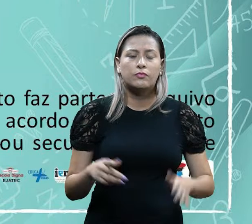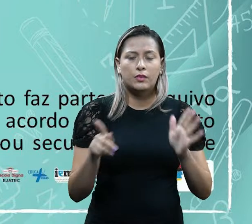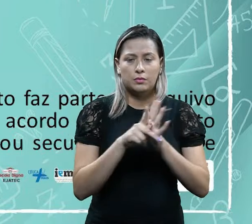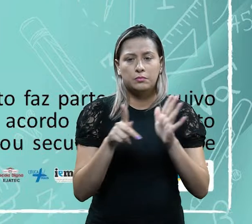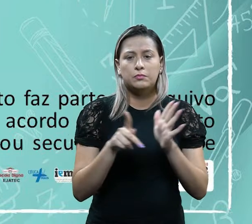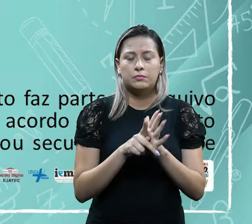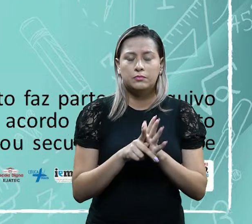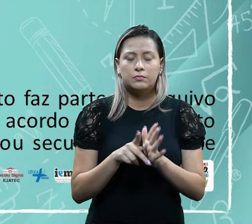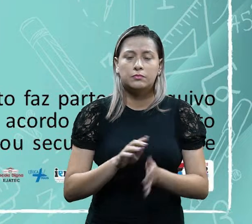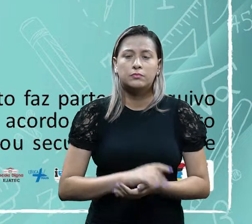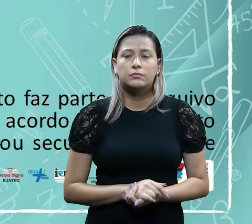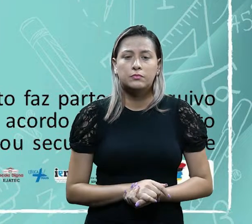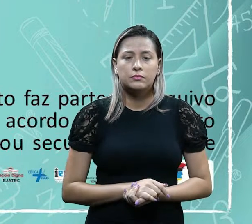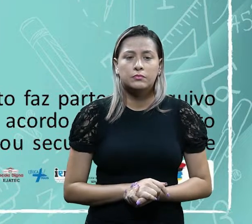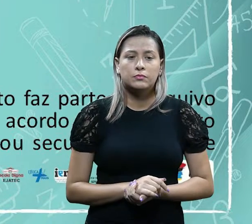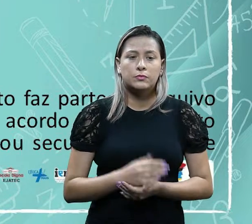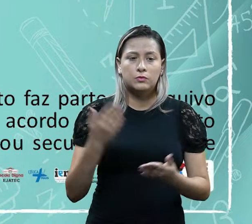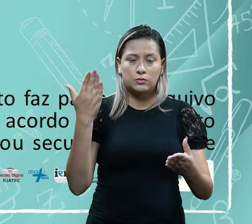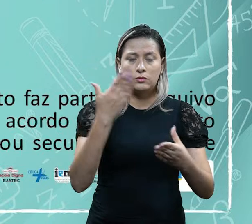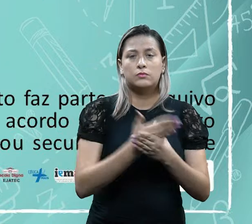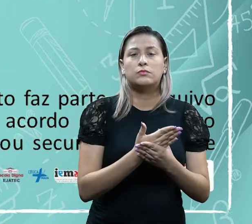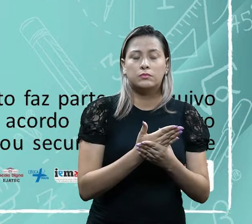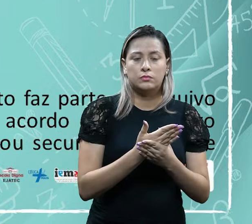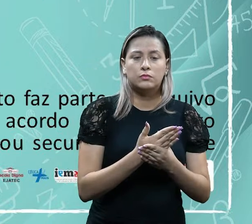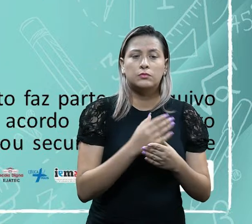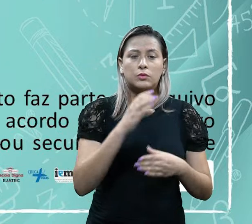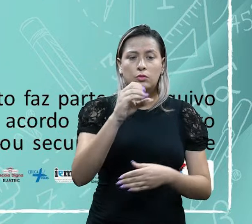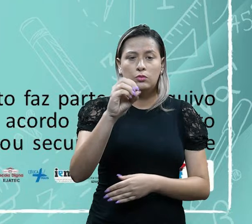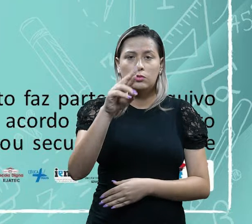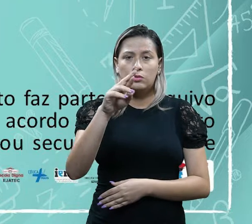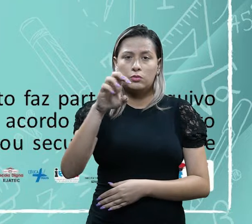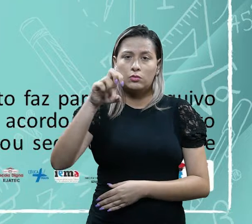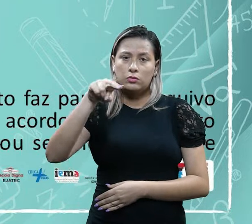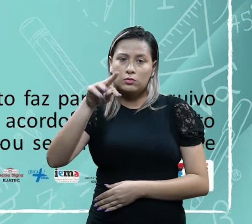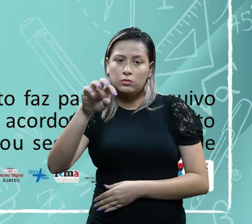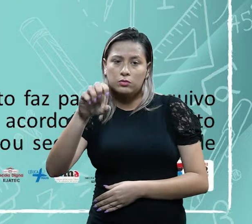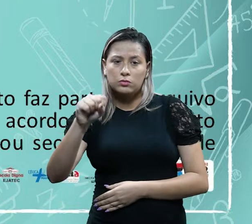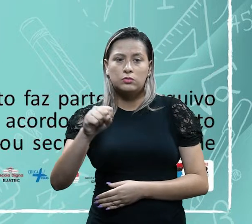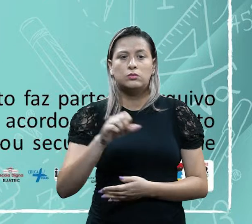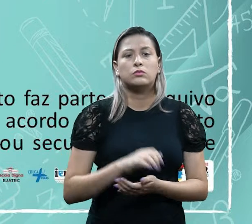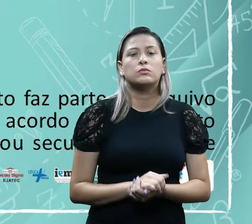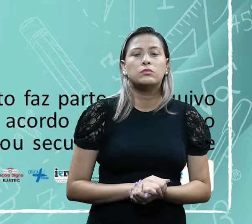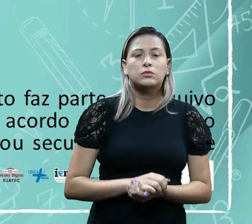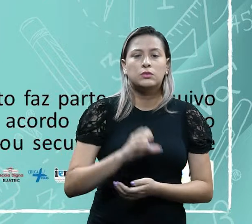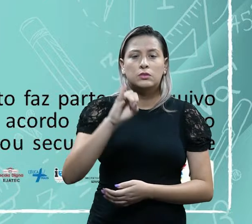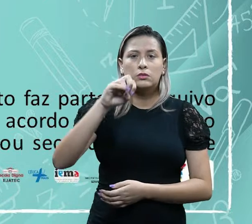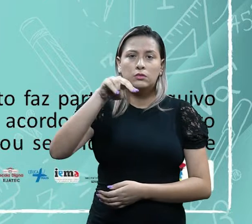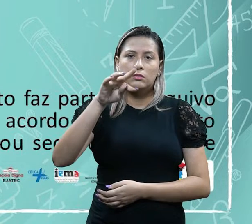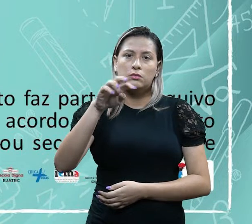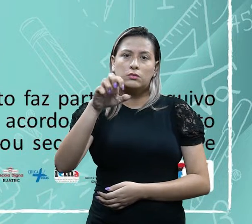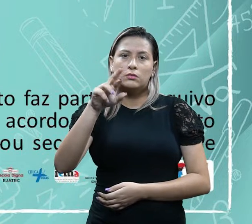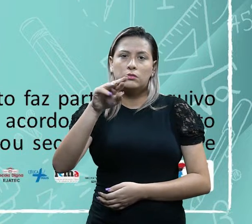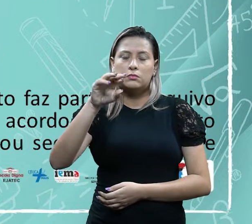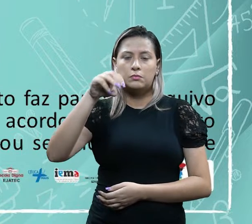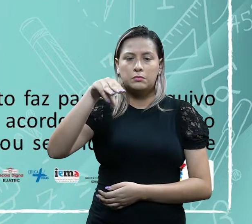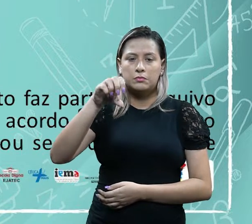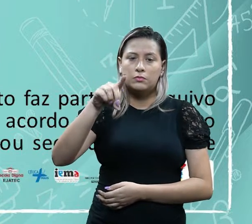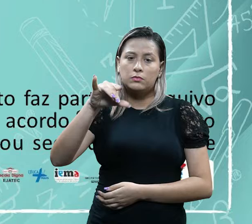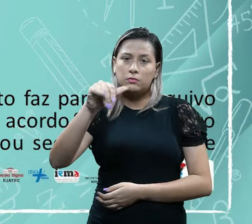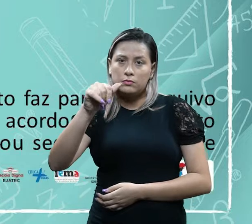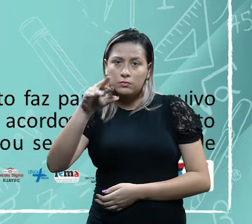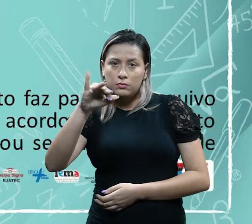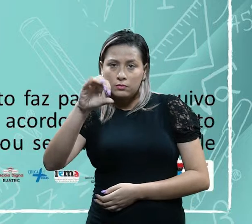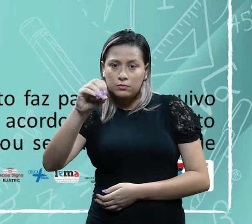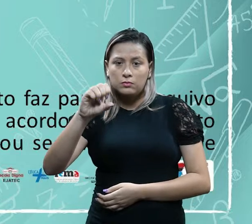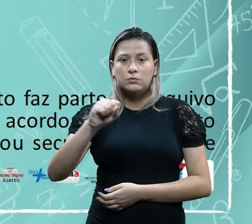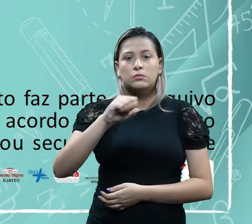qual os arquivos são considerados arquivos correntes, intermediários e arquivos permanentes, de acordo